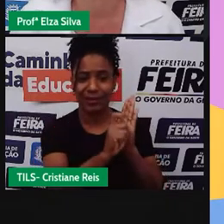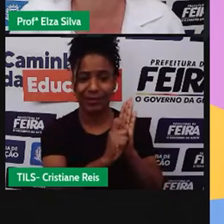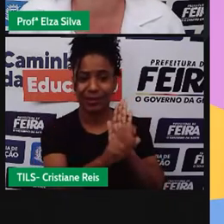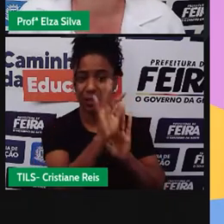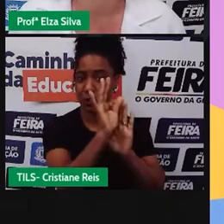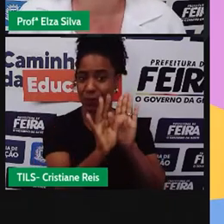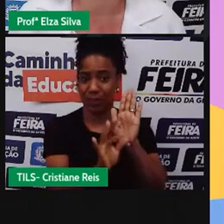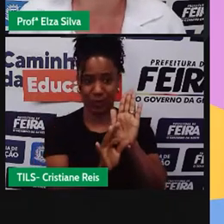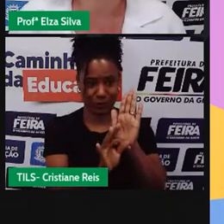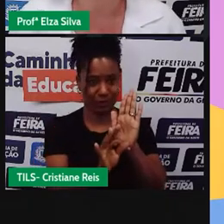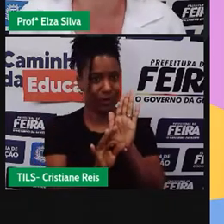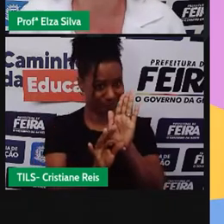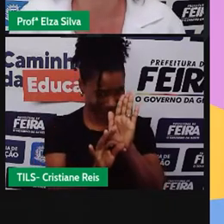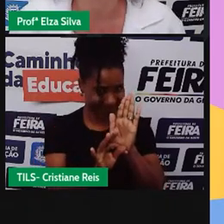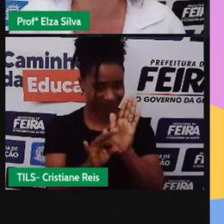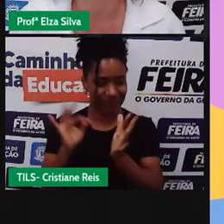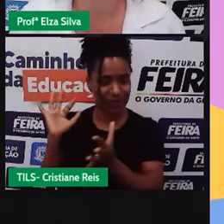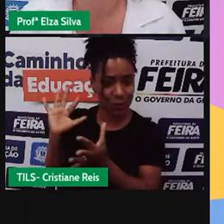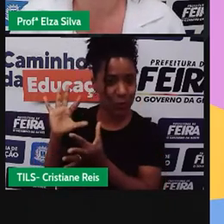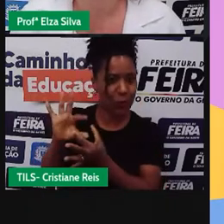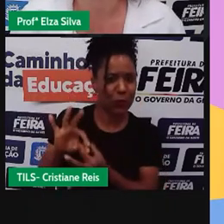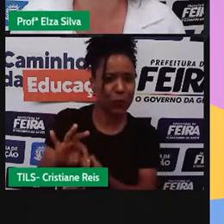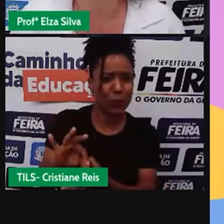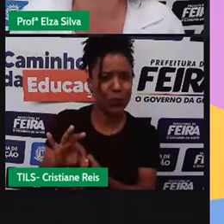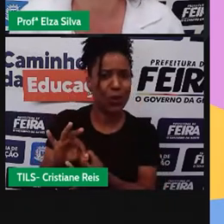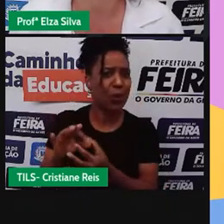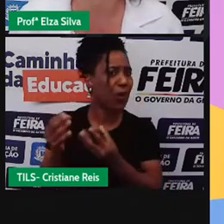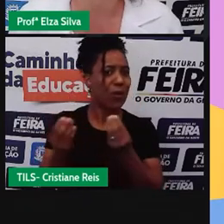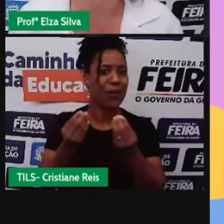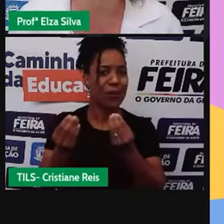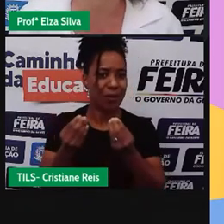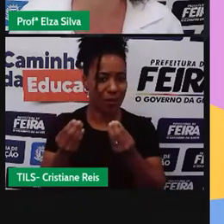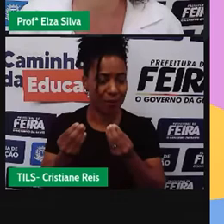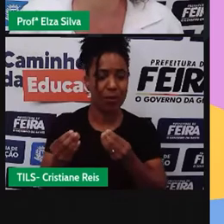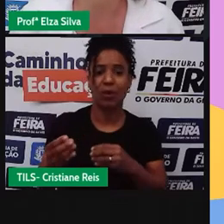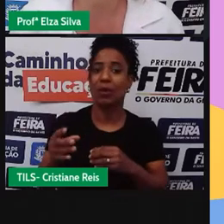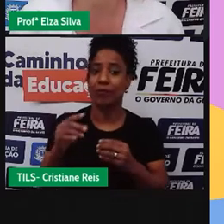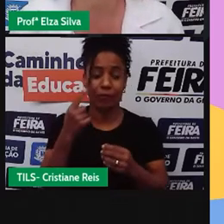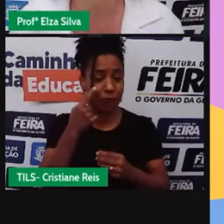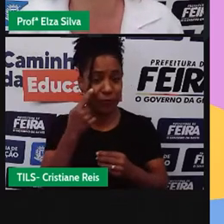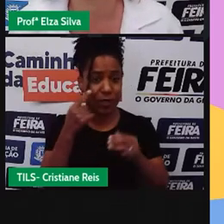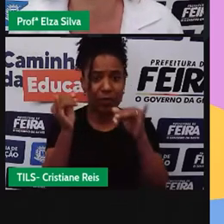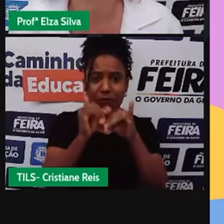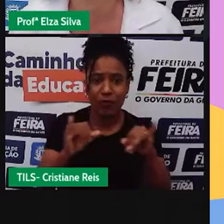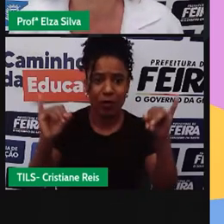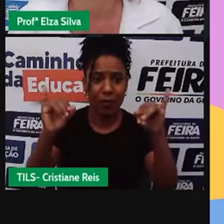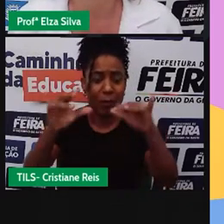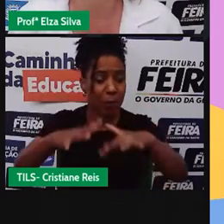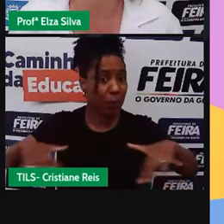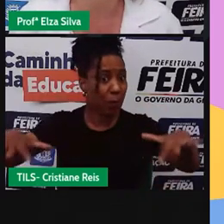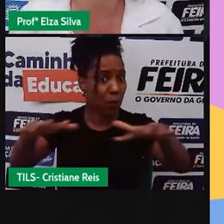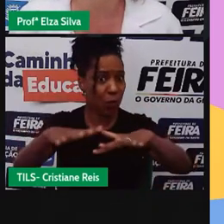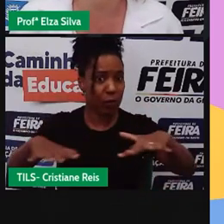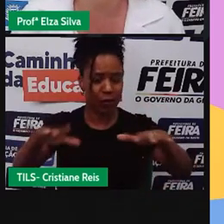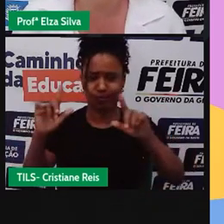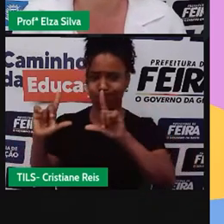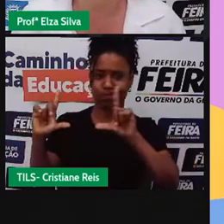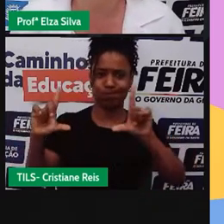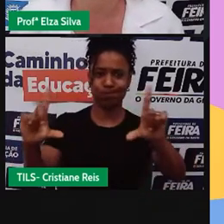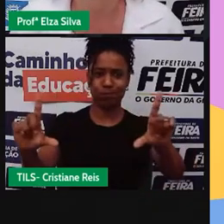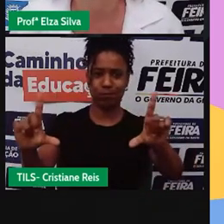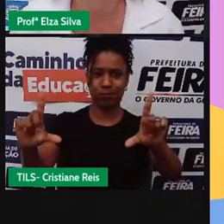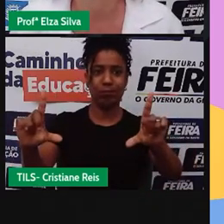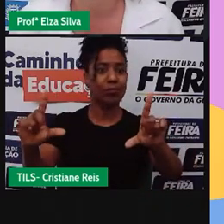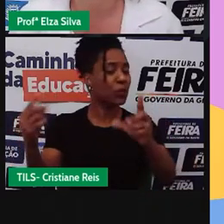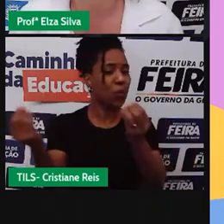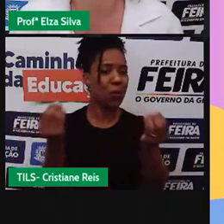contexto, com foco no público, na finalidade, no layout e no suporte no qual ele será